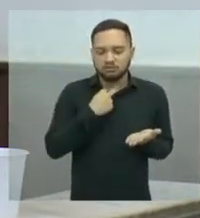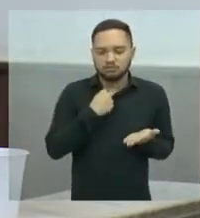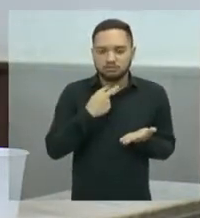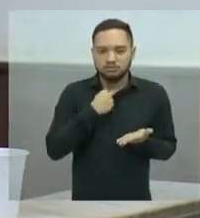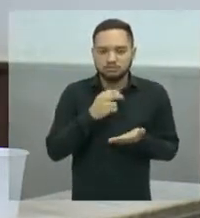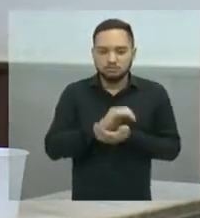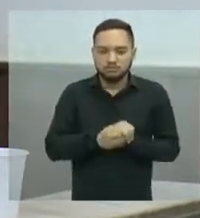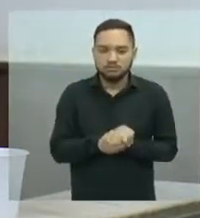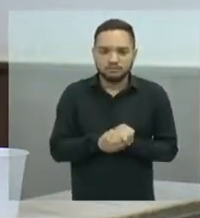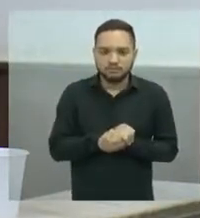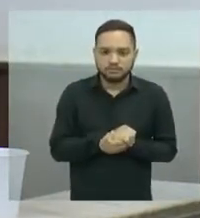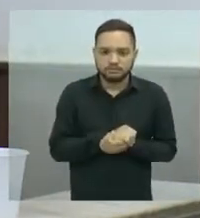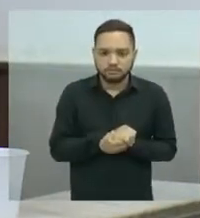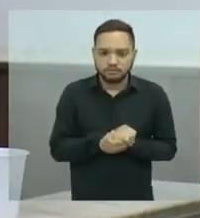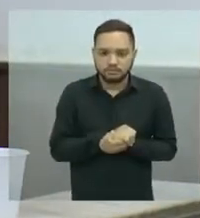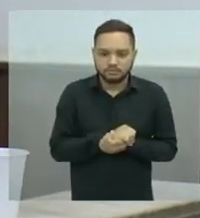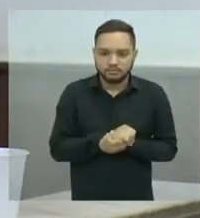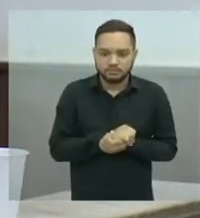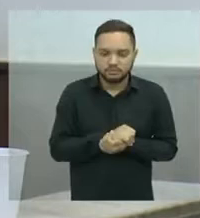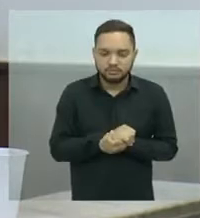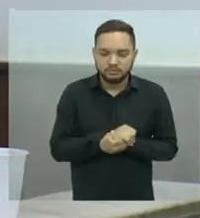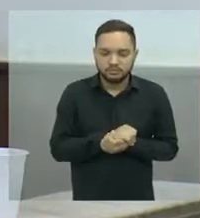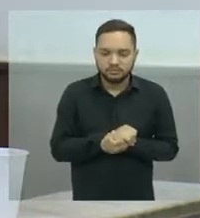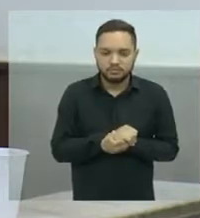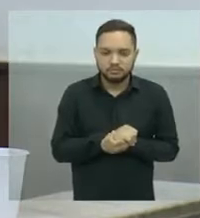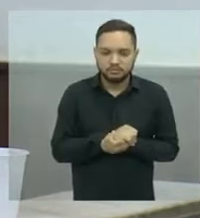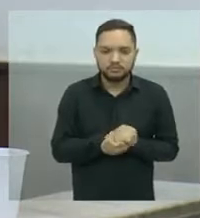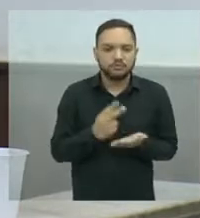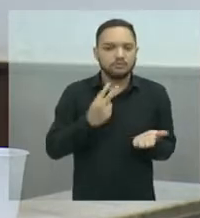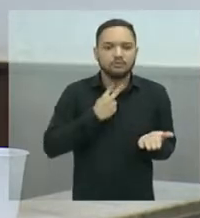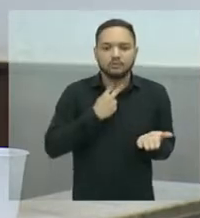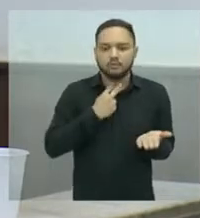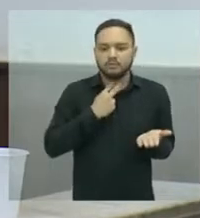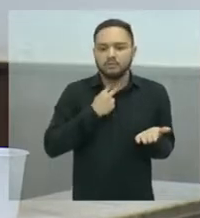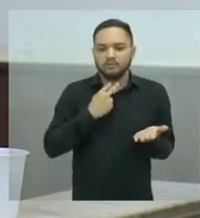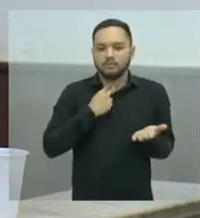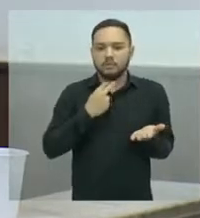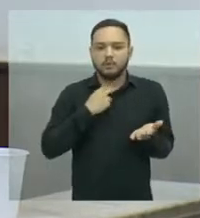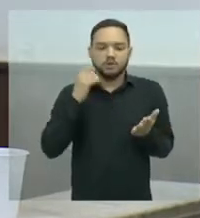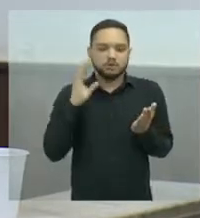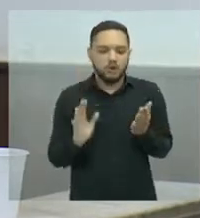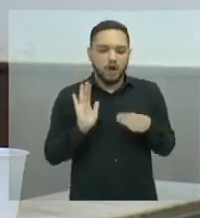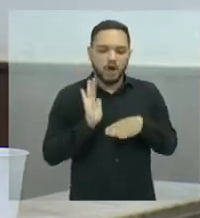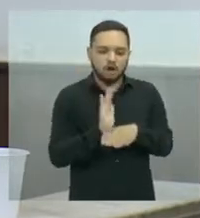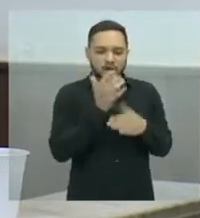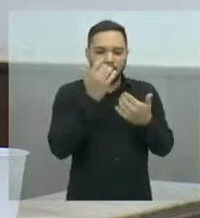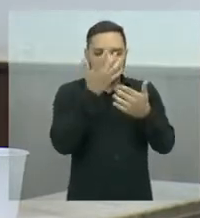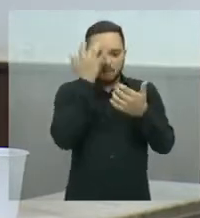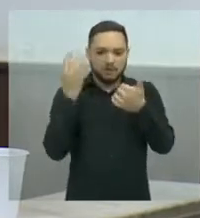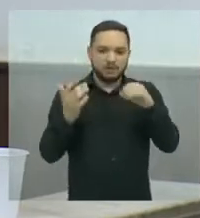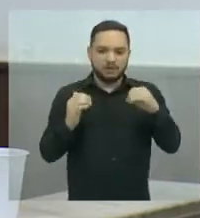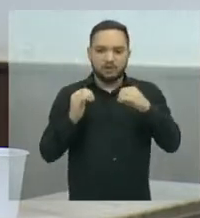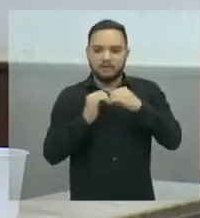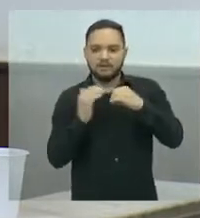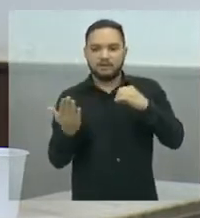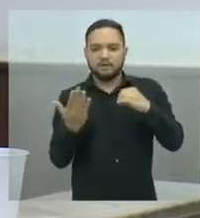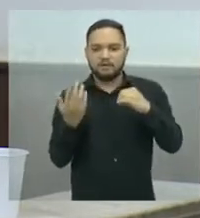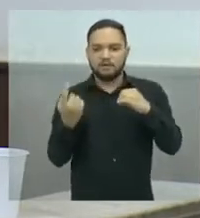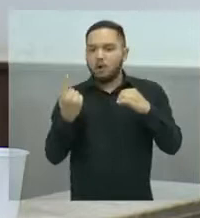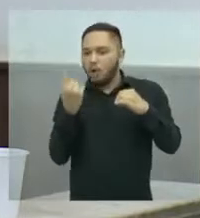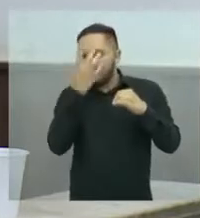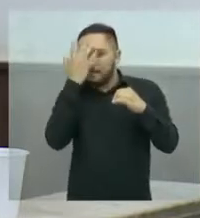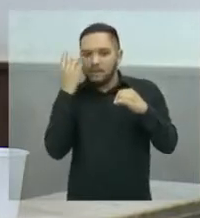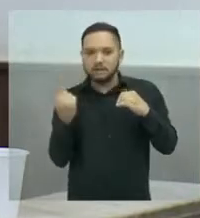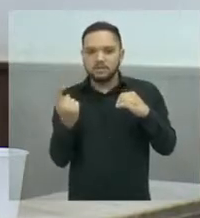nenhum tipo de usuário ela não pode atender dae e deixar fora um que seja